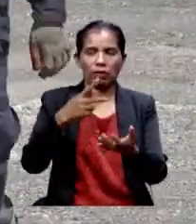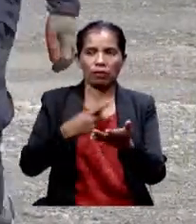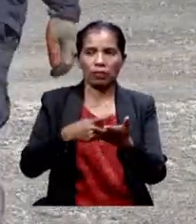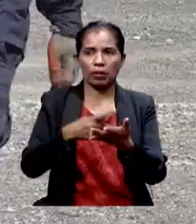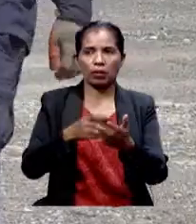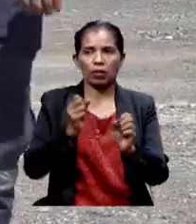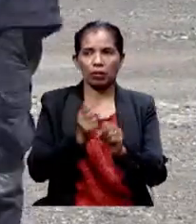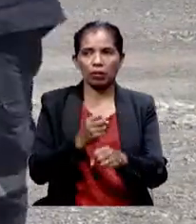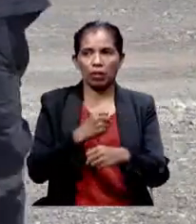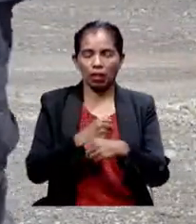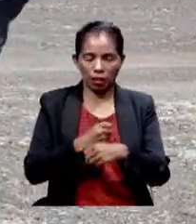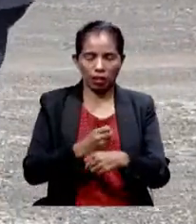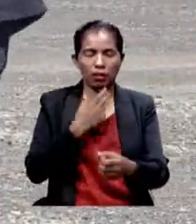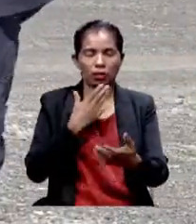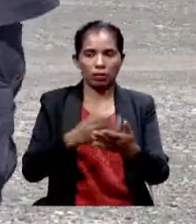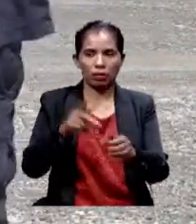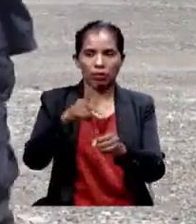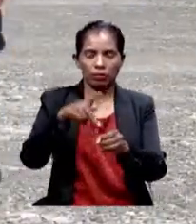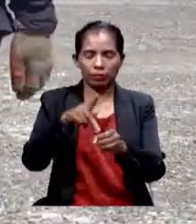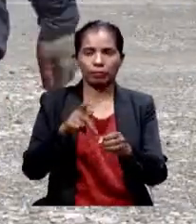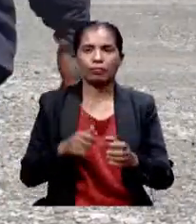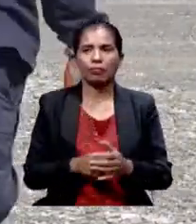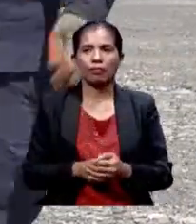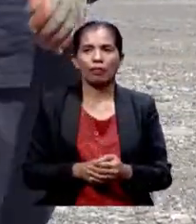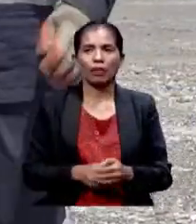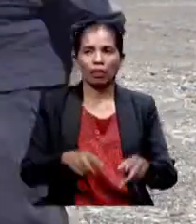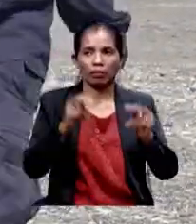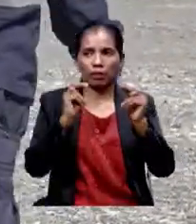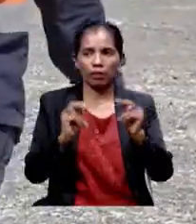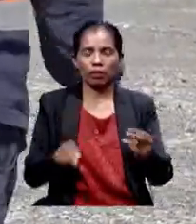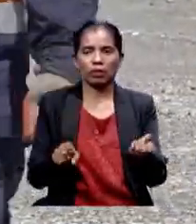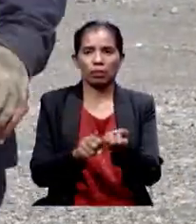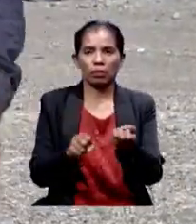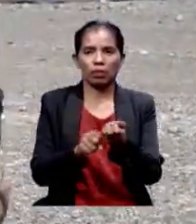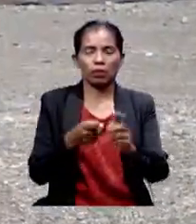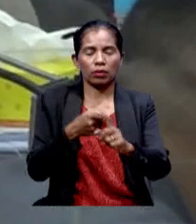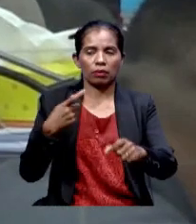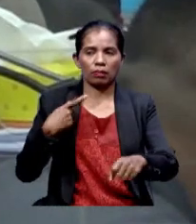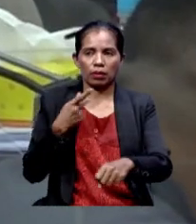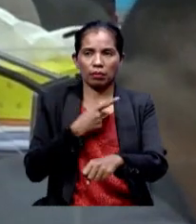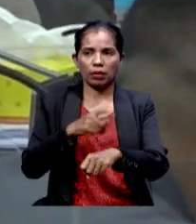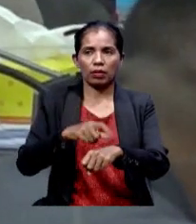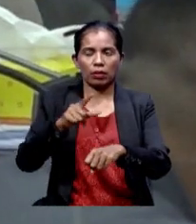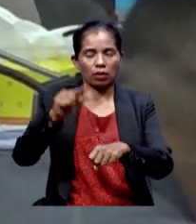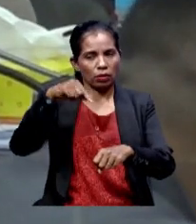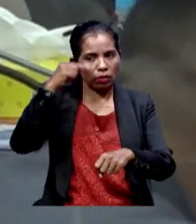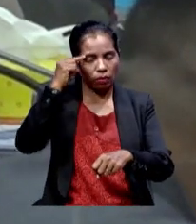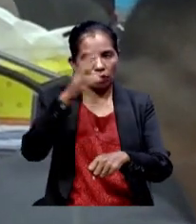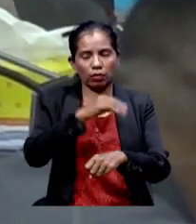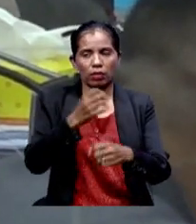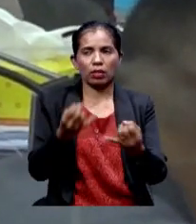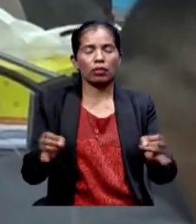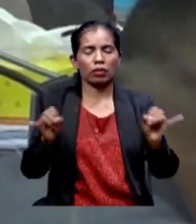bele halo sucesso e a perfuração. Além de nem precisamos apoio russo Parlamento Nacional, governo, no